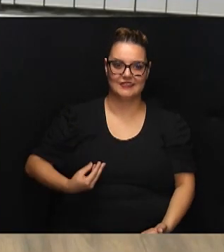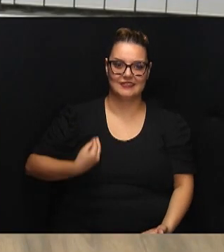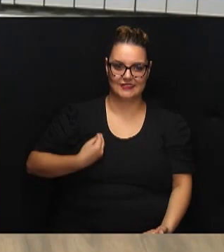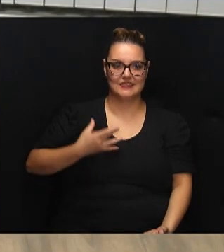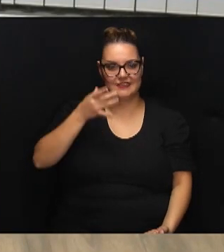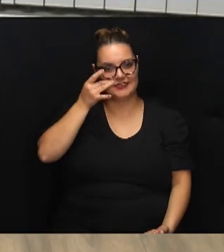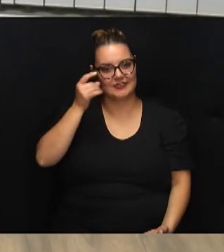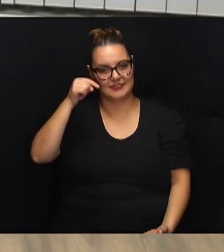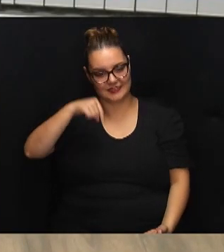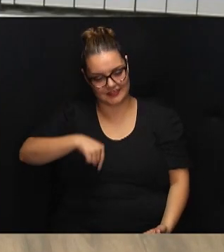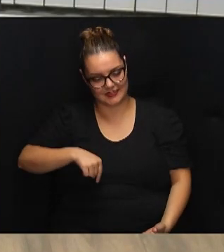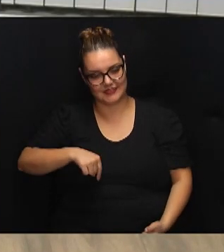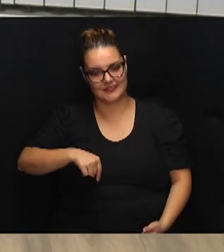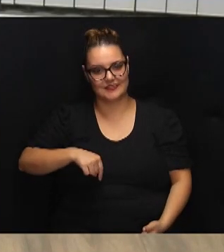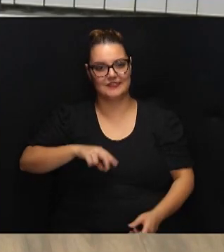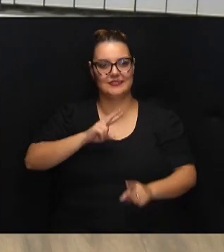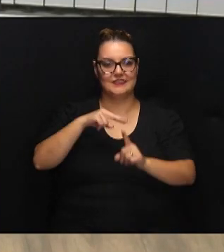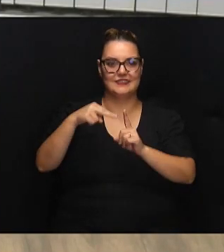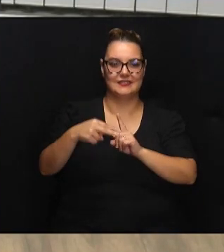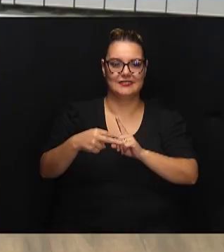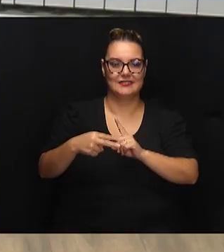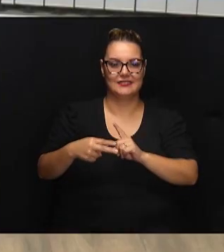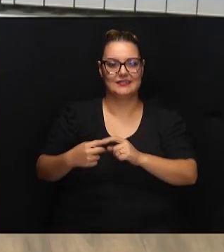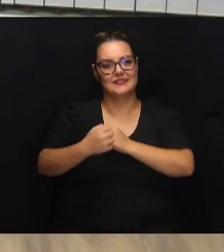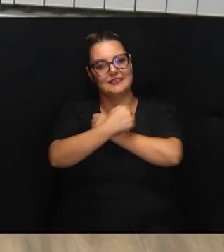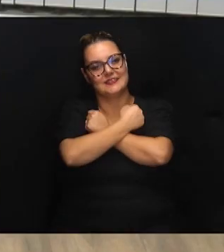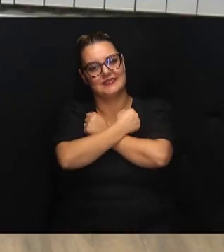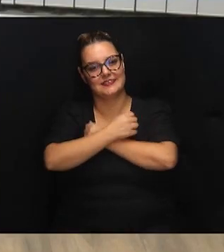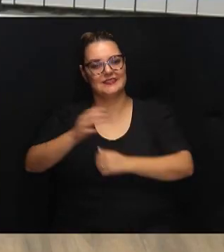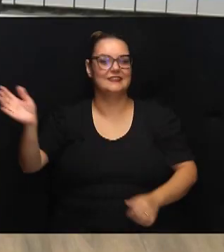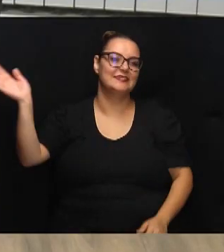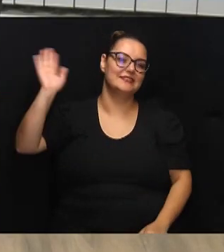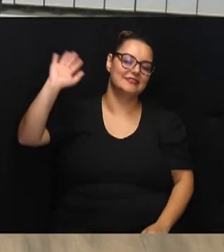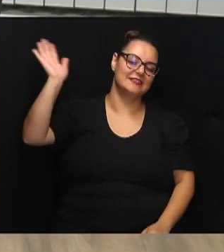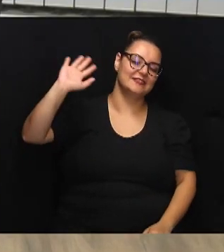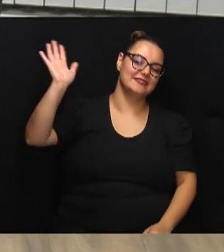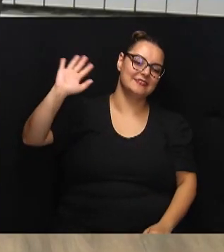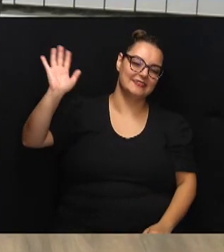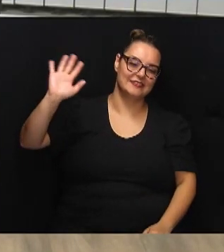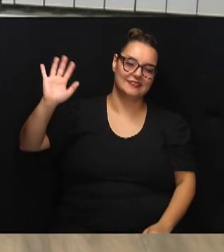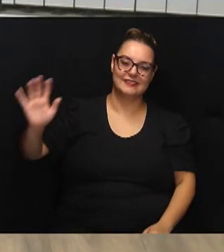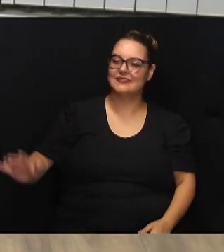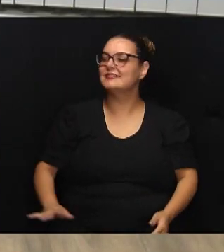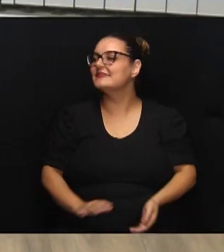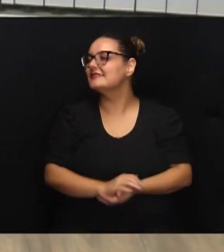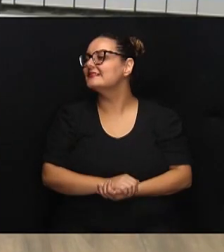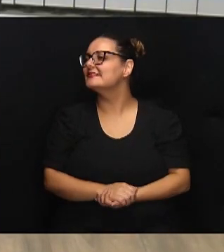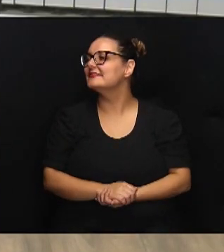gente aqui no Ponto de Vista. Grande abraço! A gente se vê por aqui. Tchau, tchau!